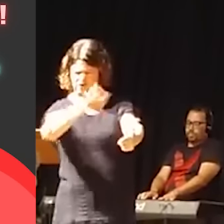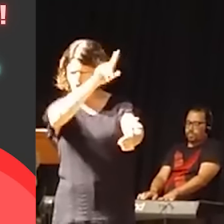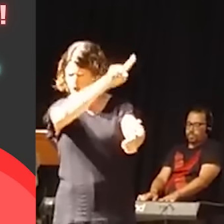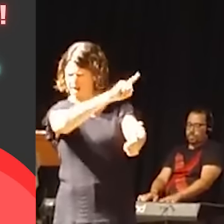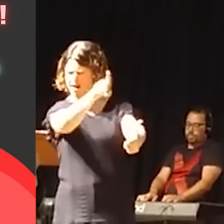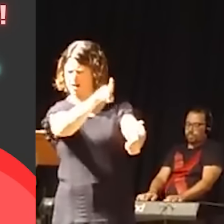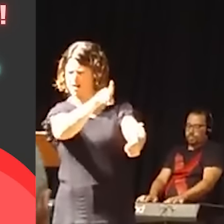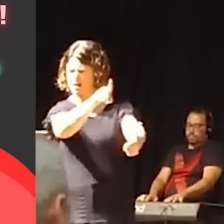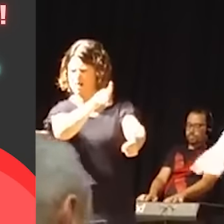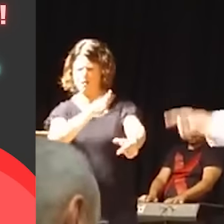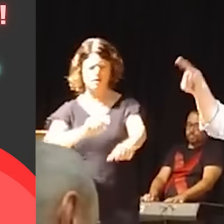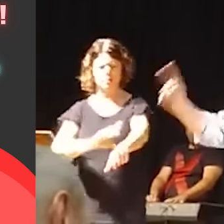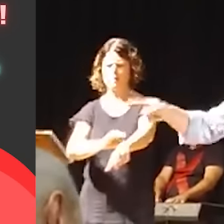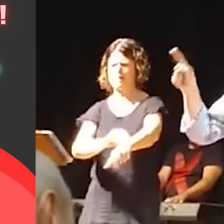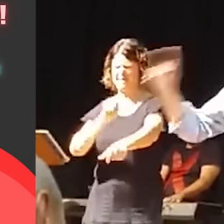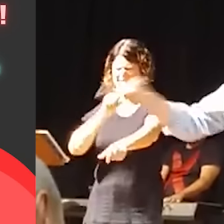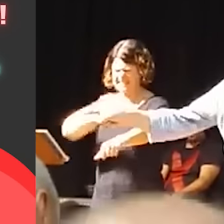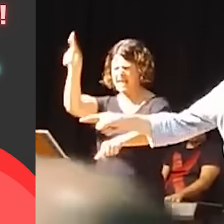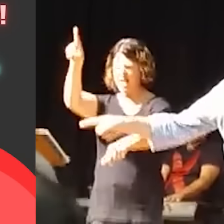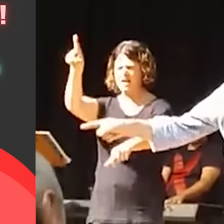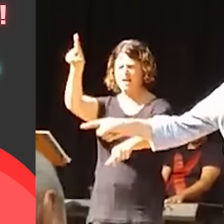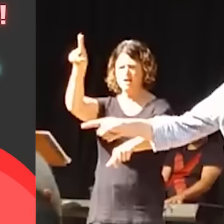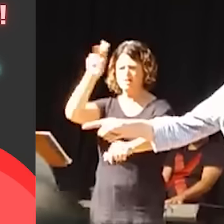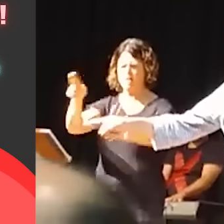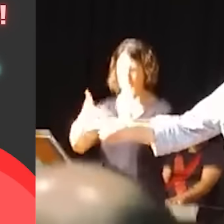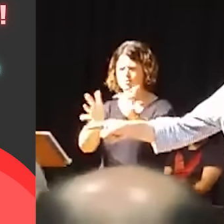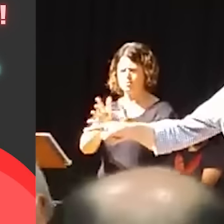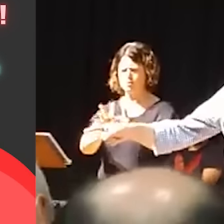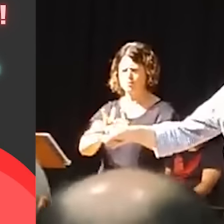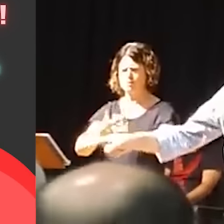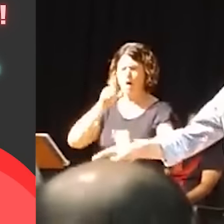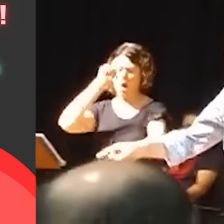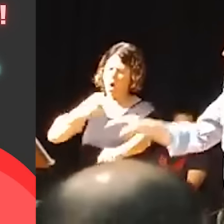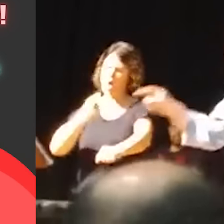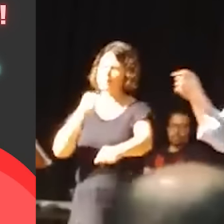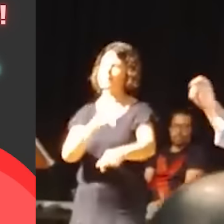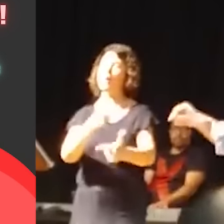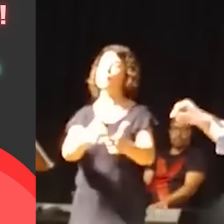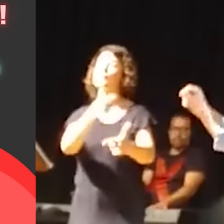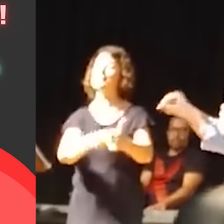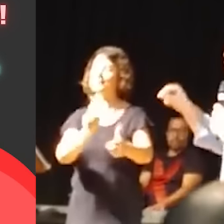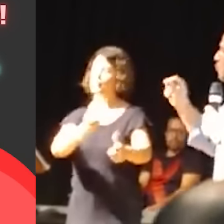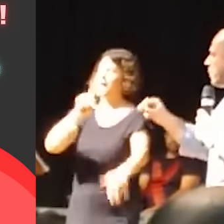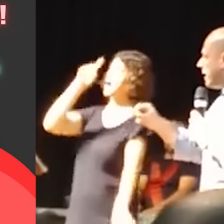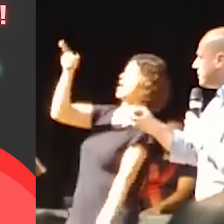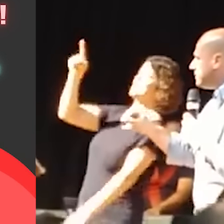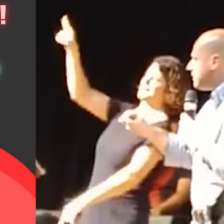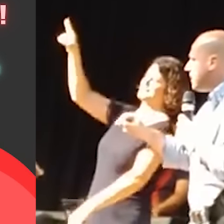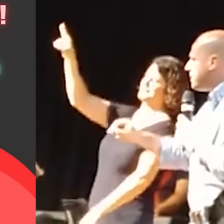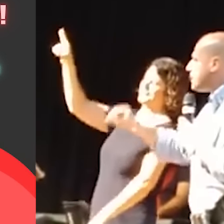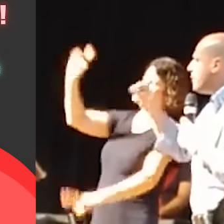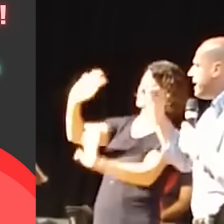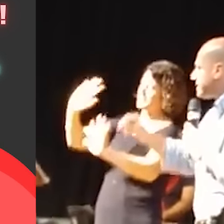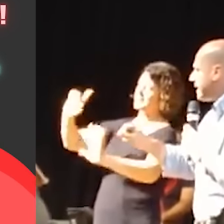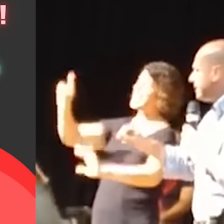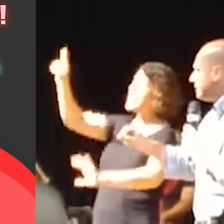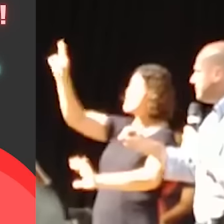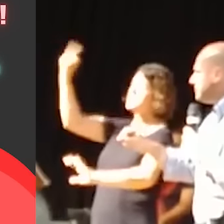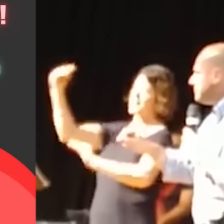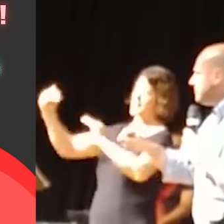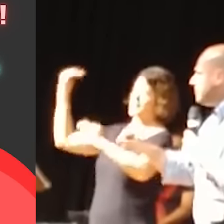enfermidade que tá na tua vida saia daqui você precisa dizer pra loucura pra